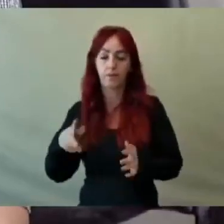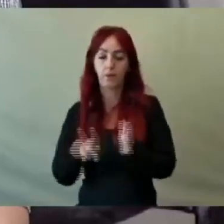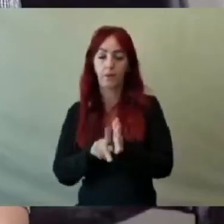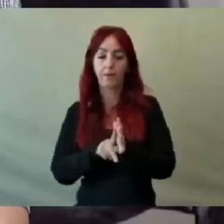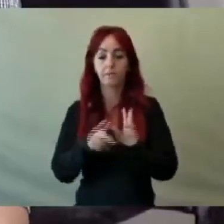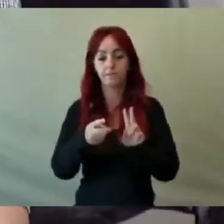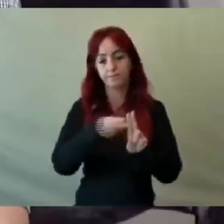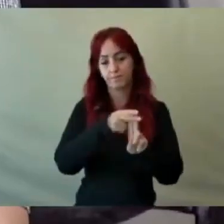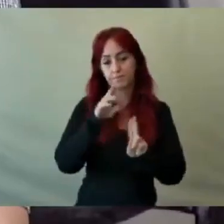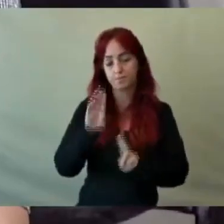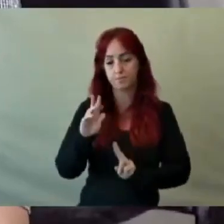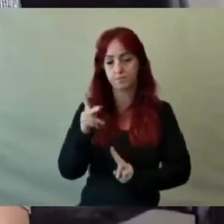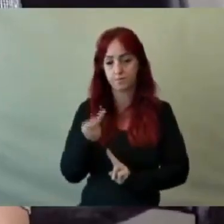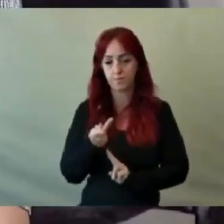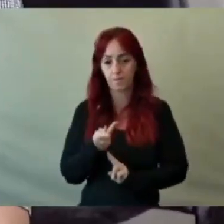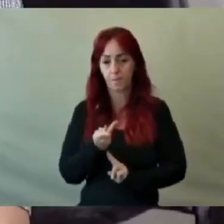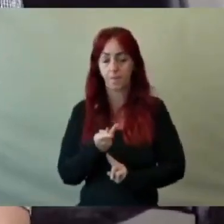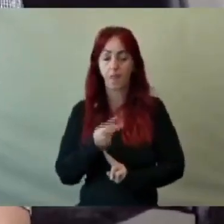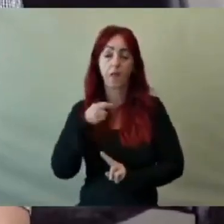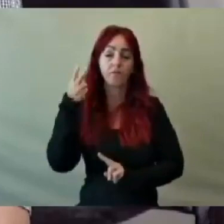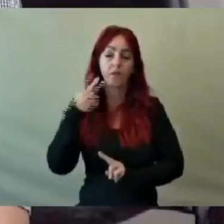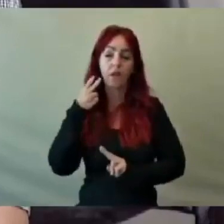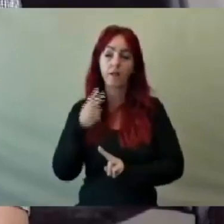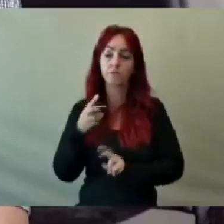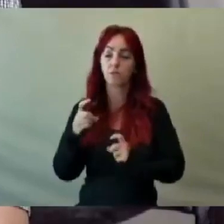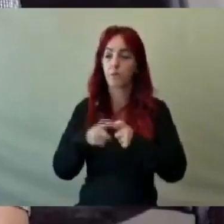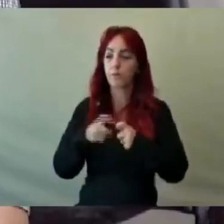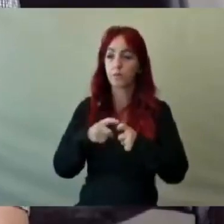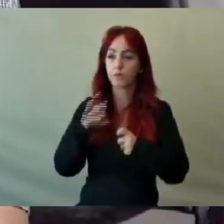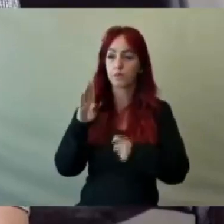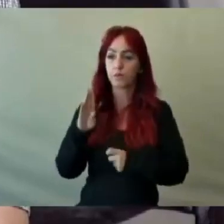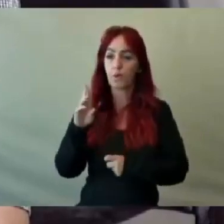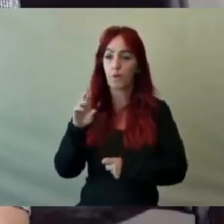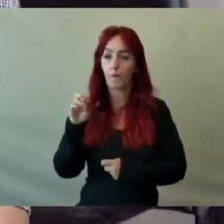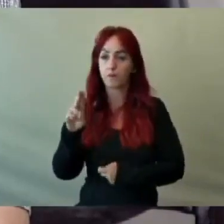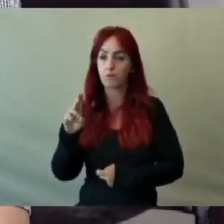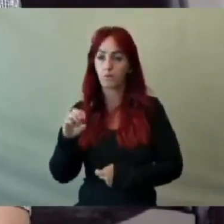Autoria, vereador doutor Bruno Pedralva. Em discussão?